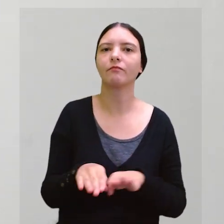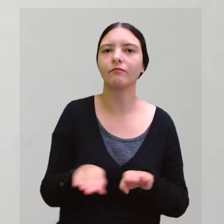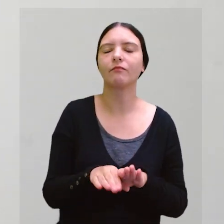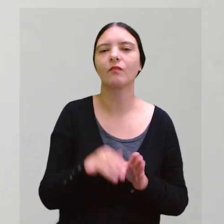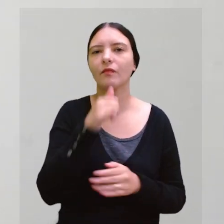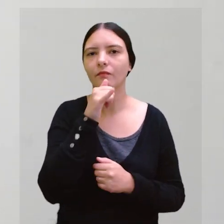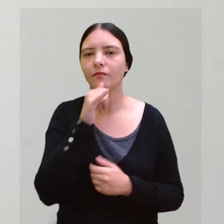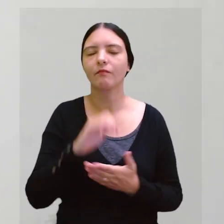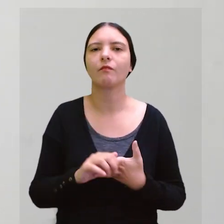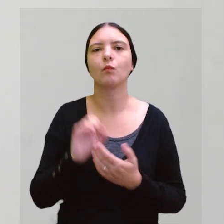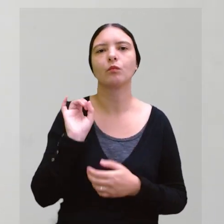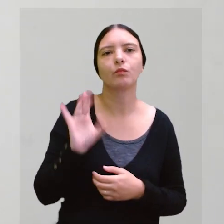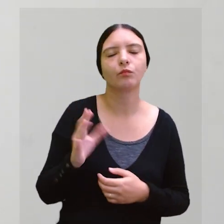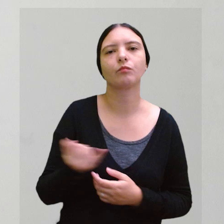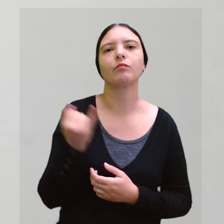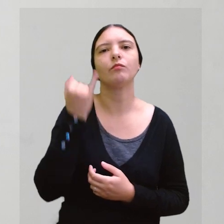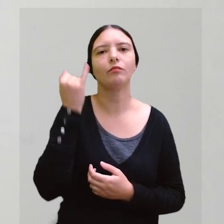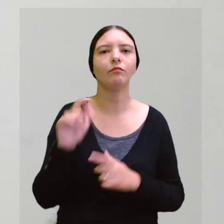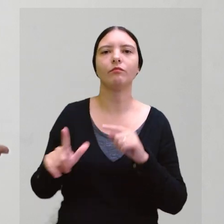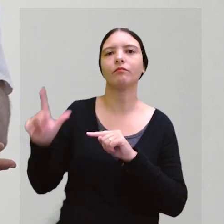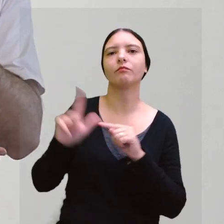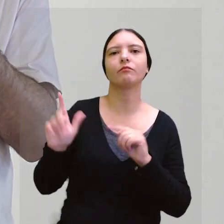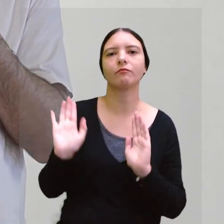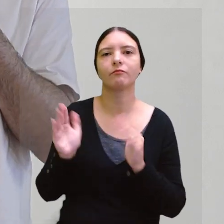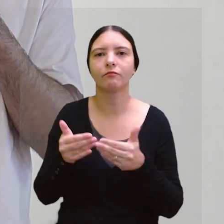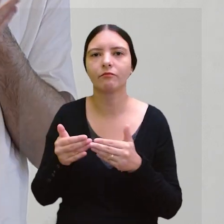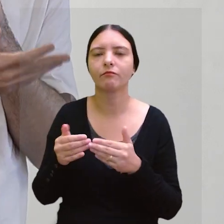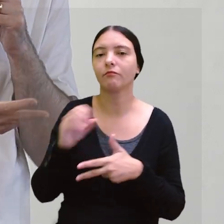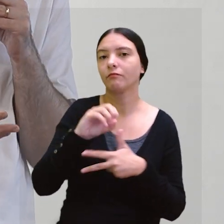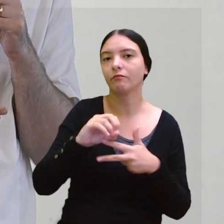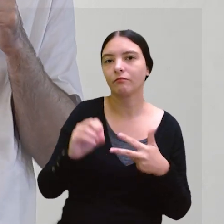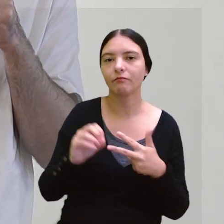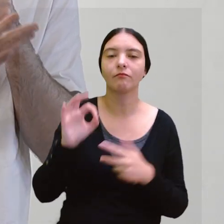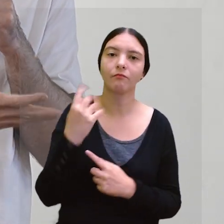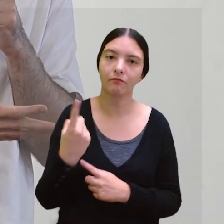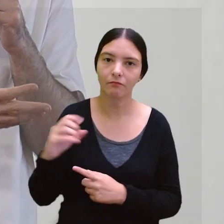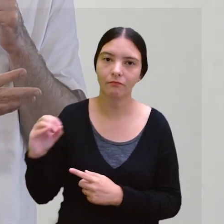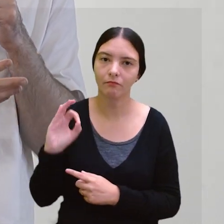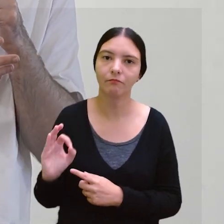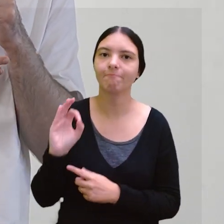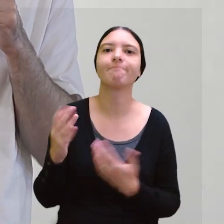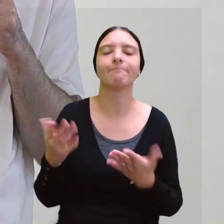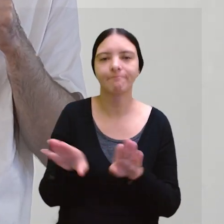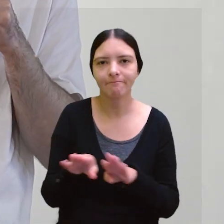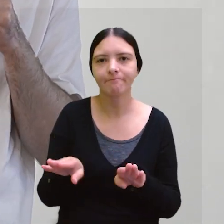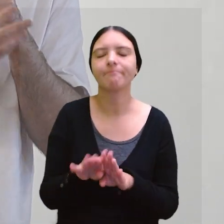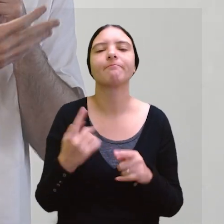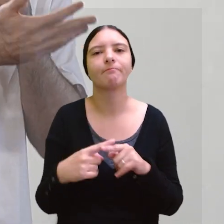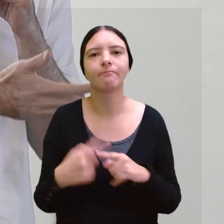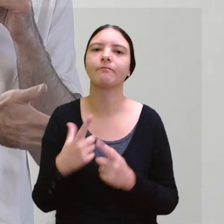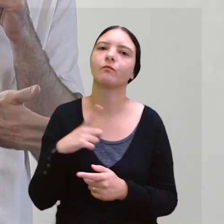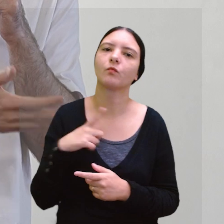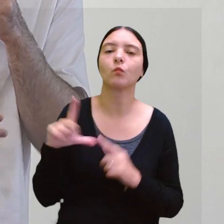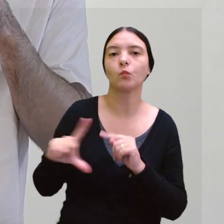questão não só da importância de literatura nas questões fechadas do Enem, uma porcentagem importante, o número de questões